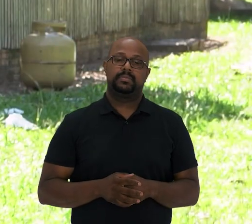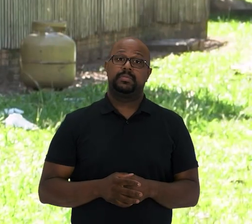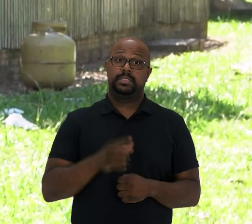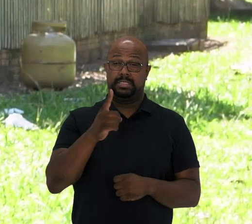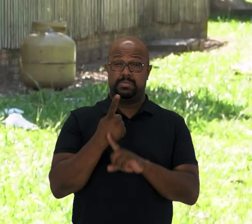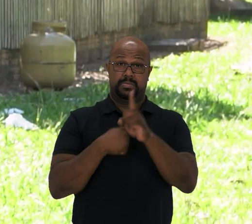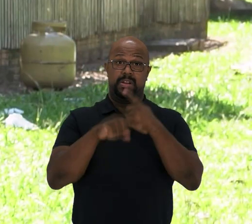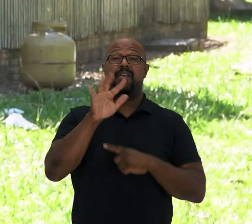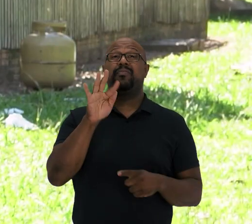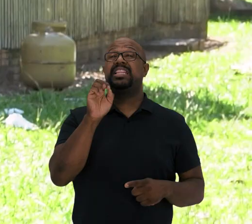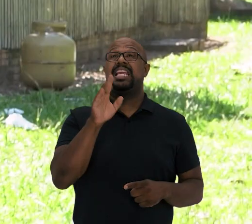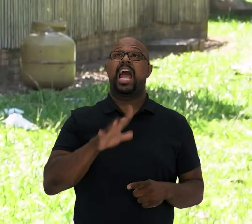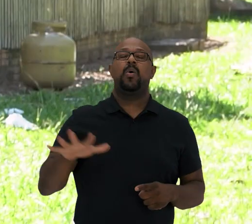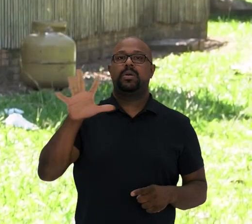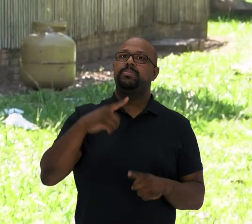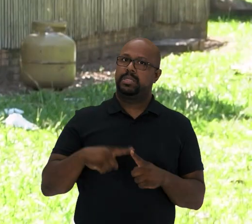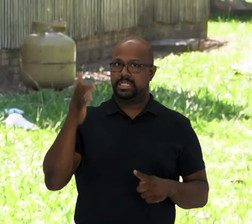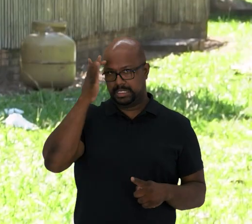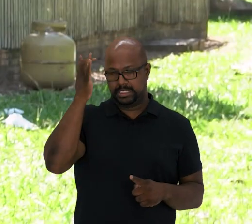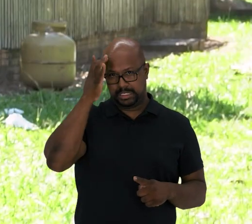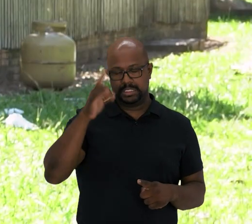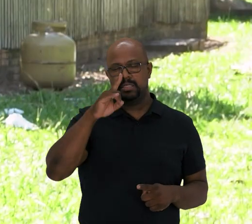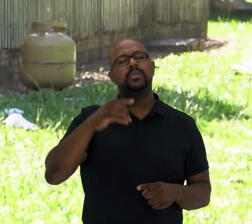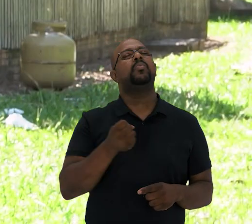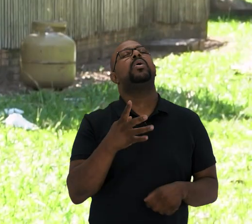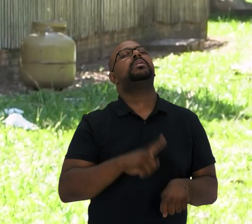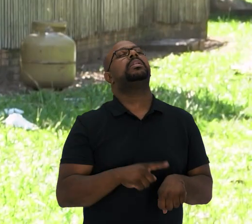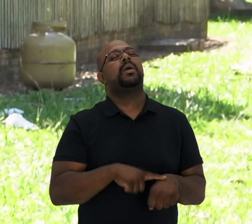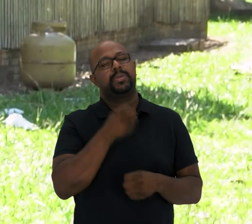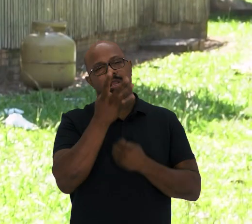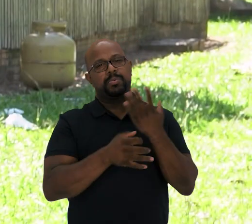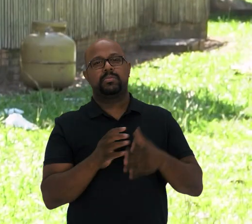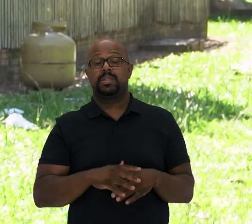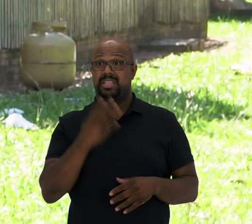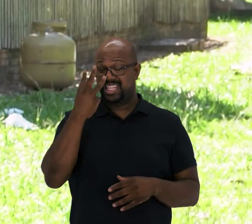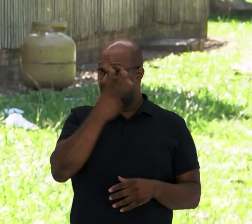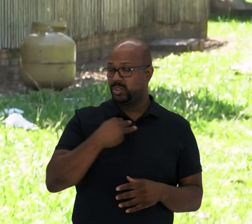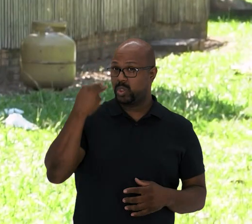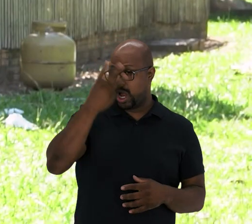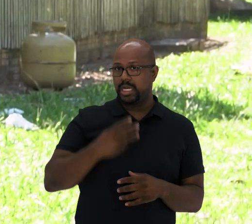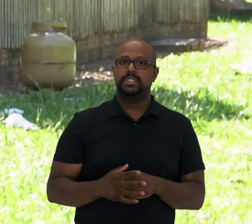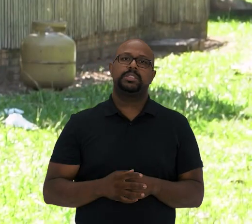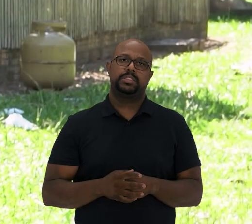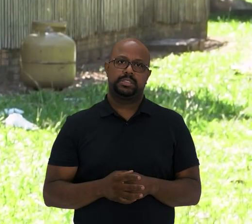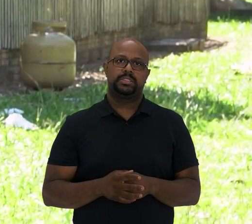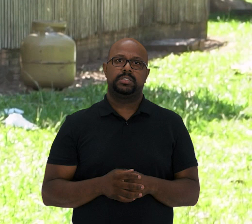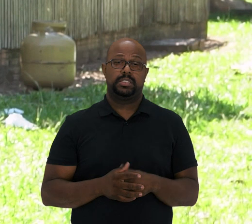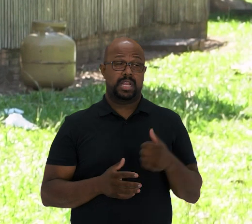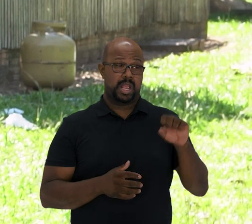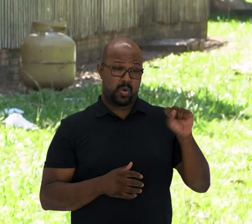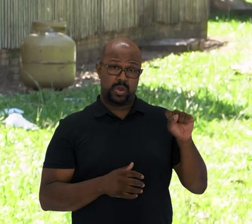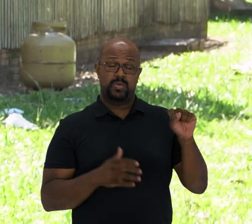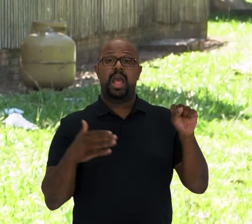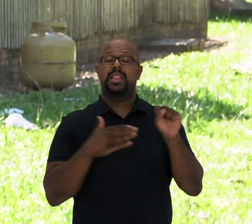Ele se promoveu ao federal porque é férias. Quanto tempo durou esse depoimento aí? Pô, 3 horas. Das